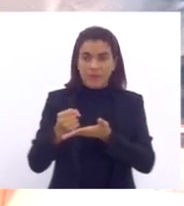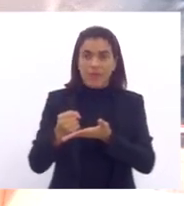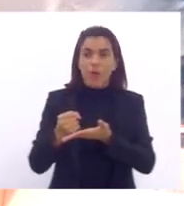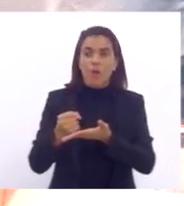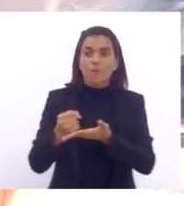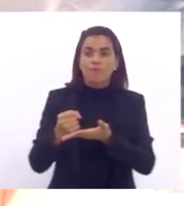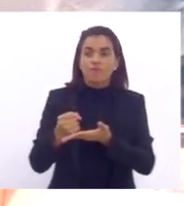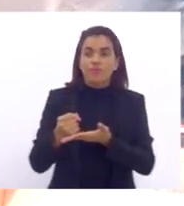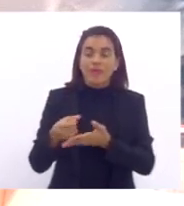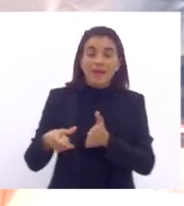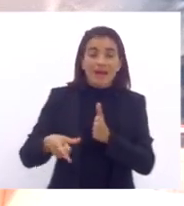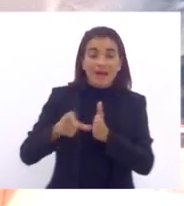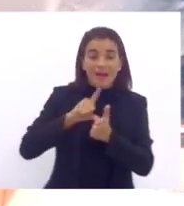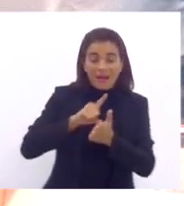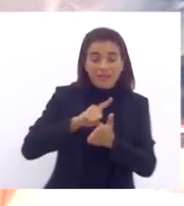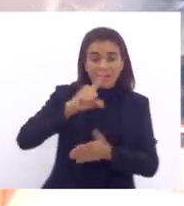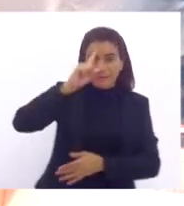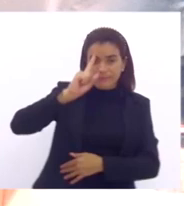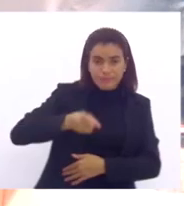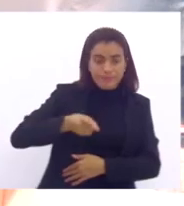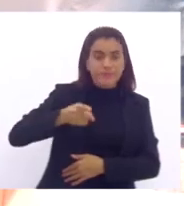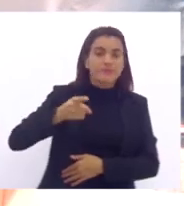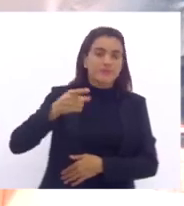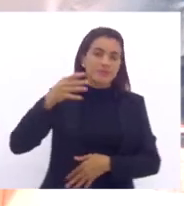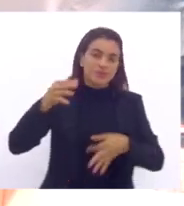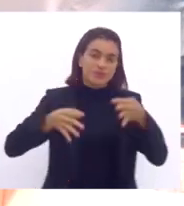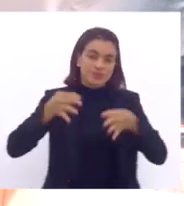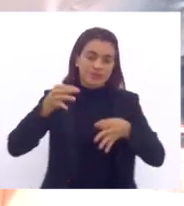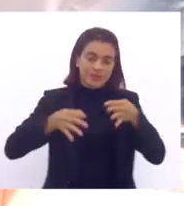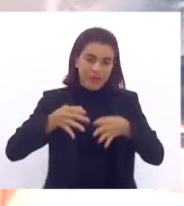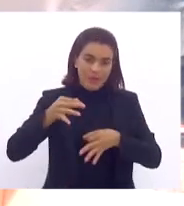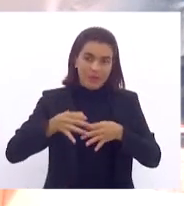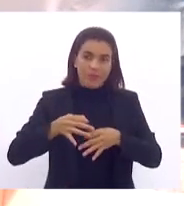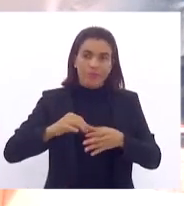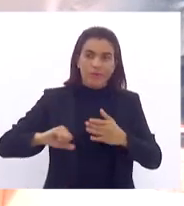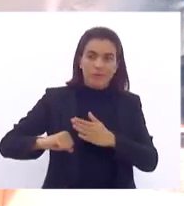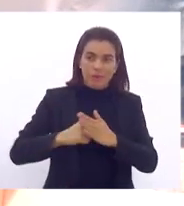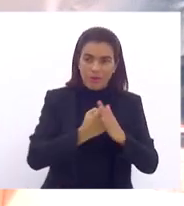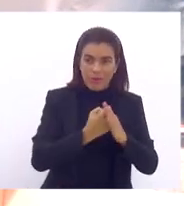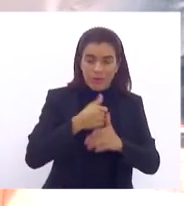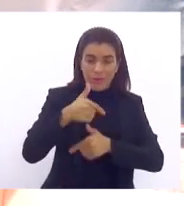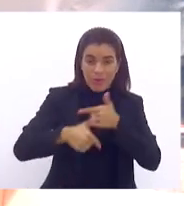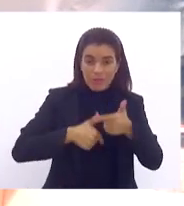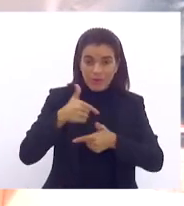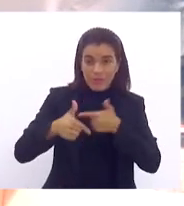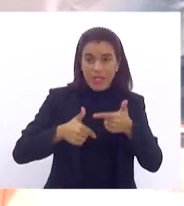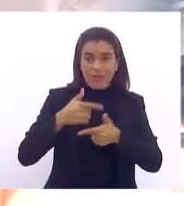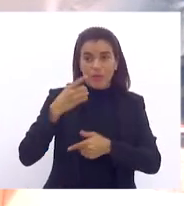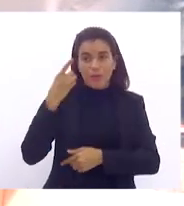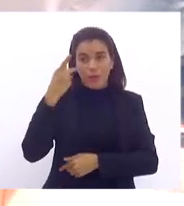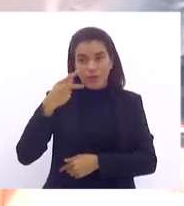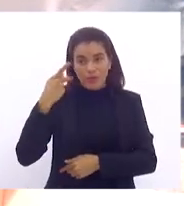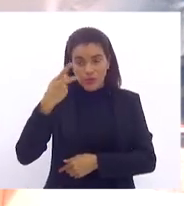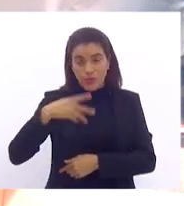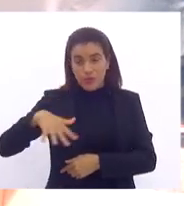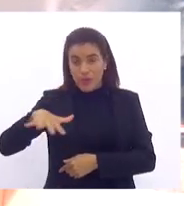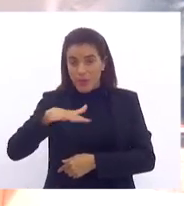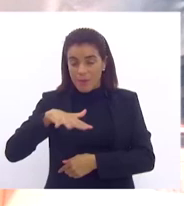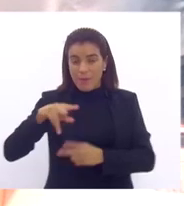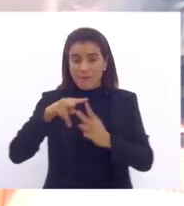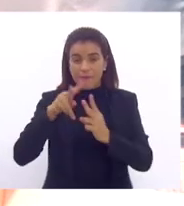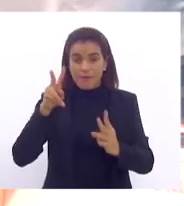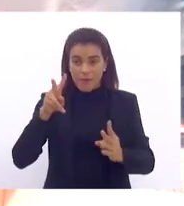consideração antes da decretação de bloqueios ou da restrição na atividade na atividade parlamentar no ambiente